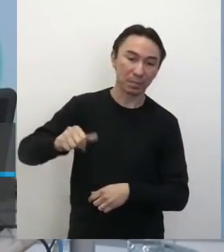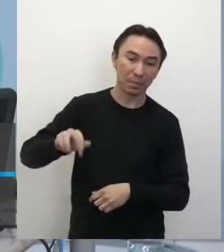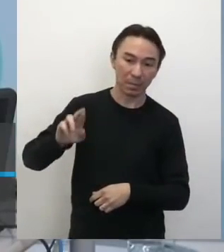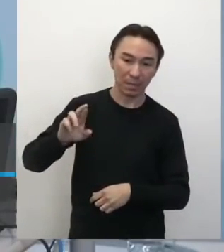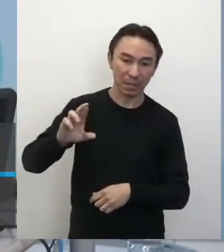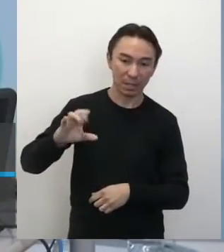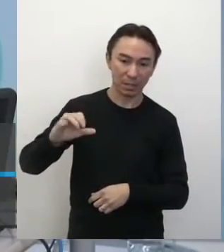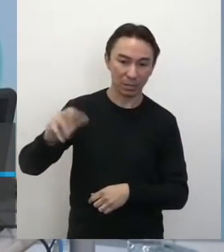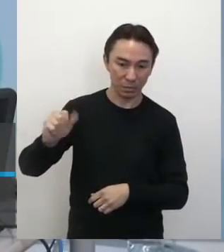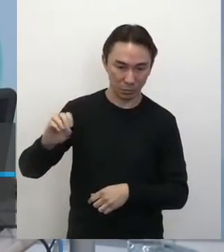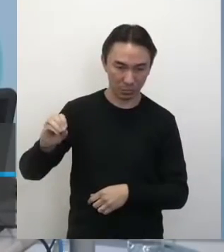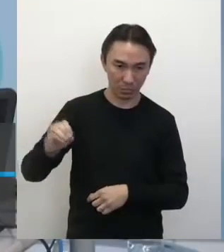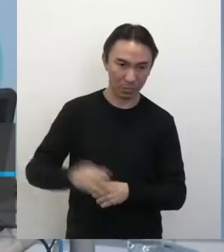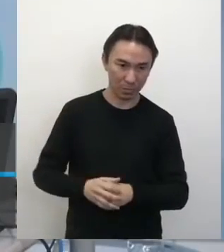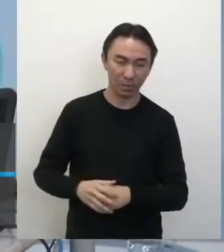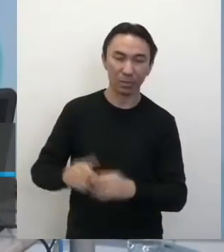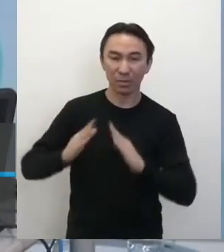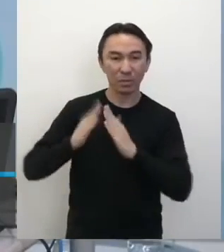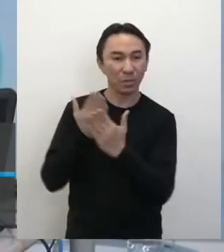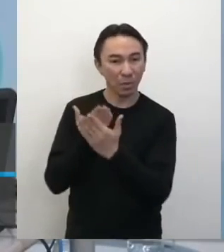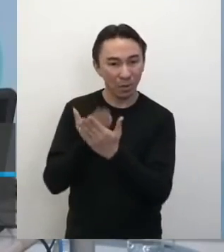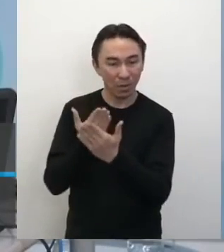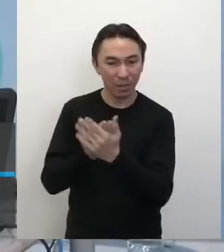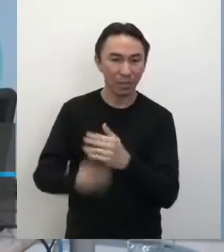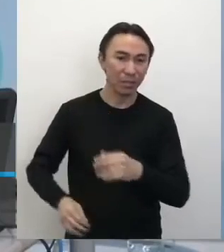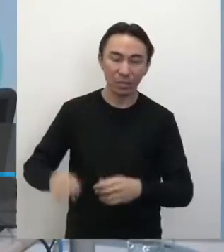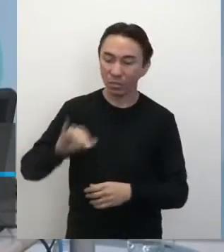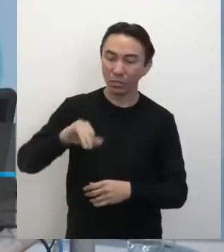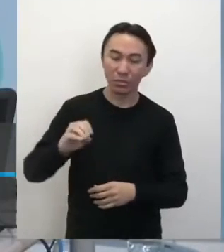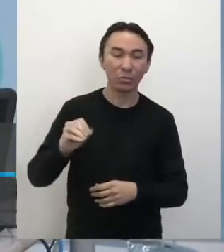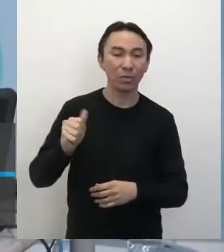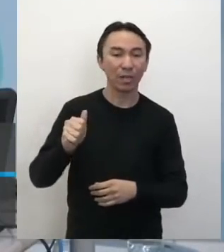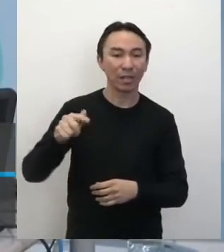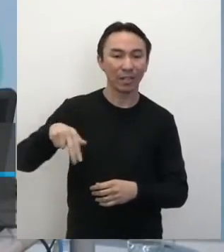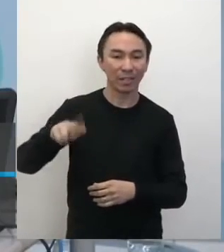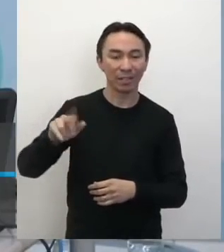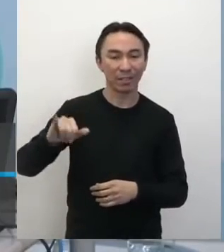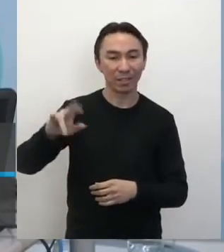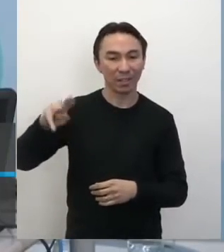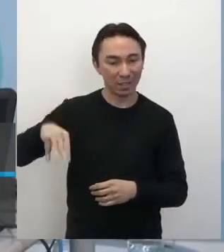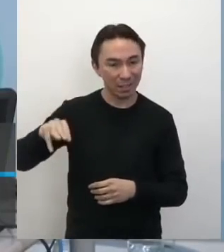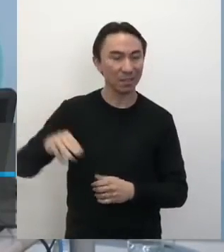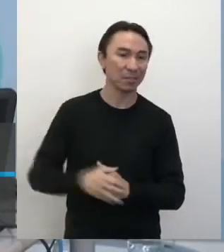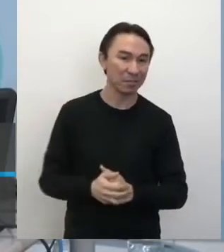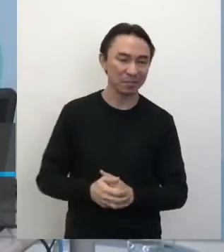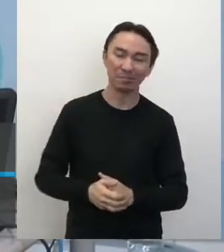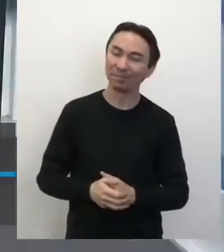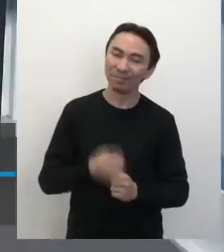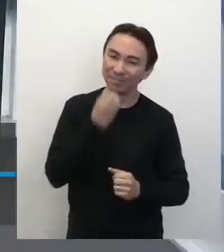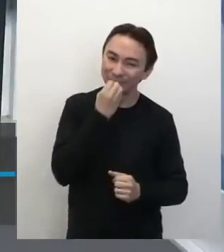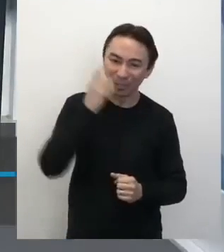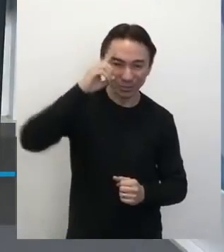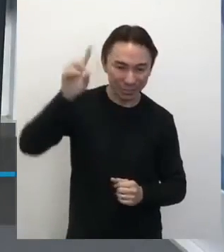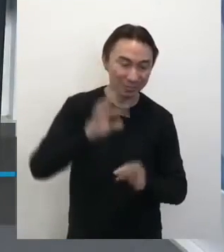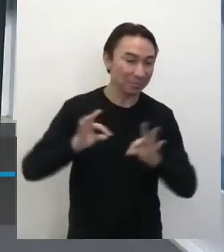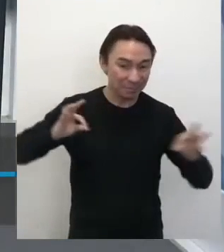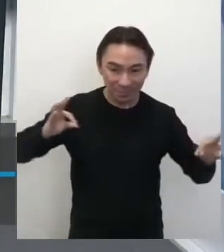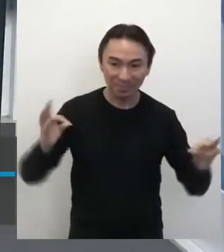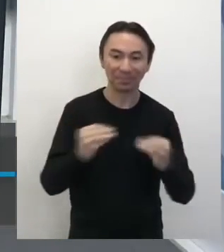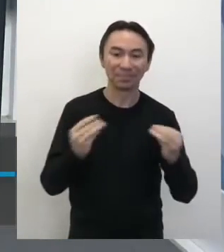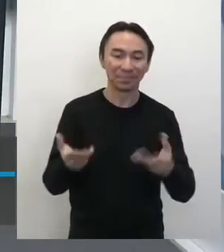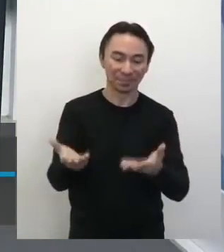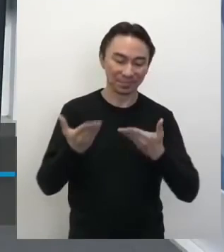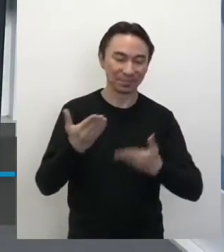GF da Silva, eu não sei o que é, lá de Itacoaxetuba. Então, bom dia a todos, sejam sempre bem-vindos, né, Tony? É isso aí. Quero mandar também um beijo aí